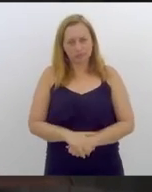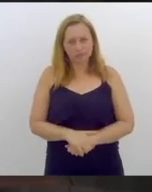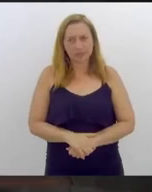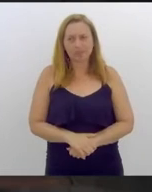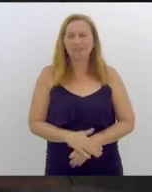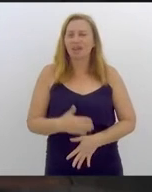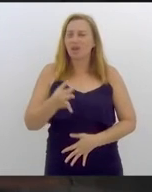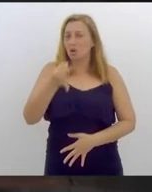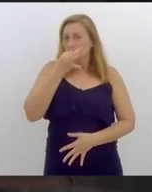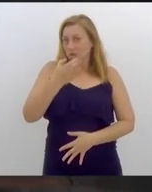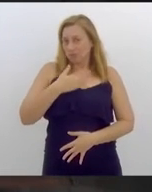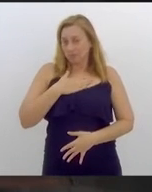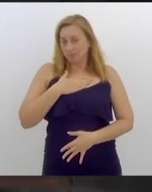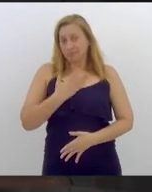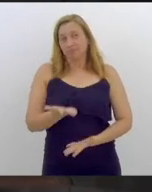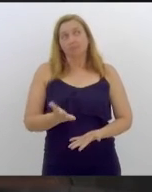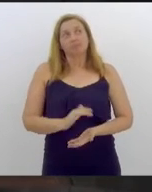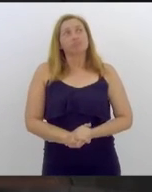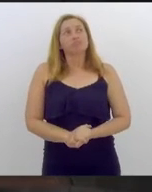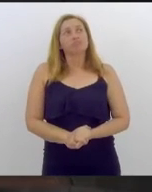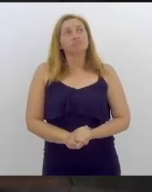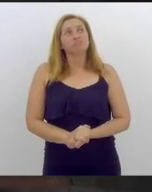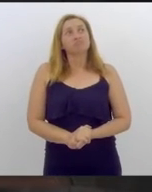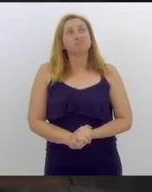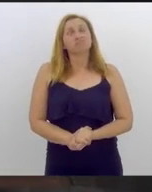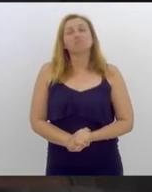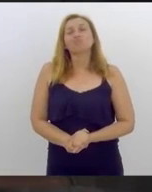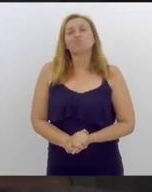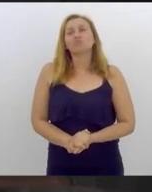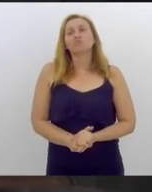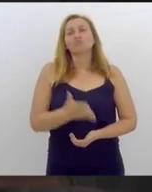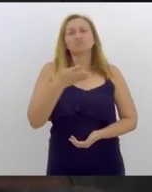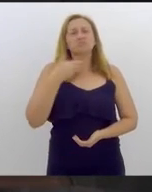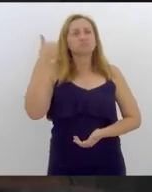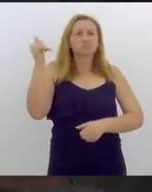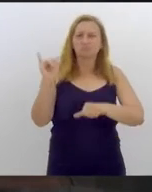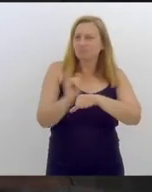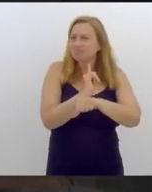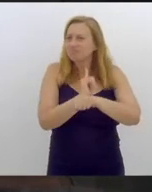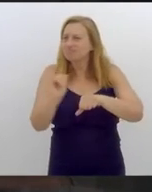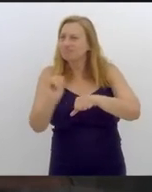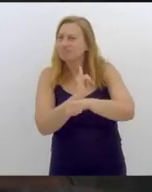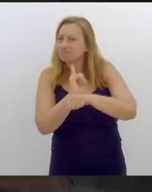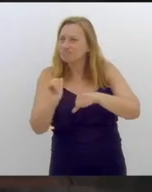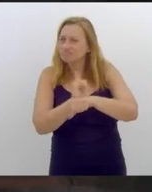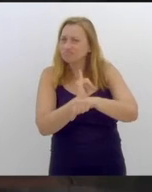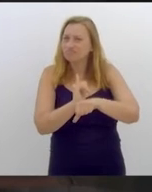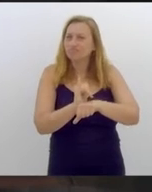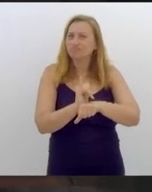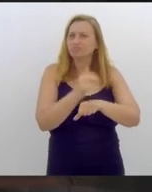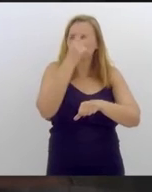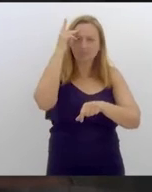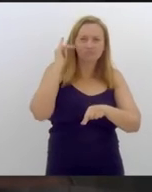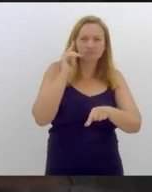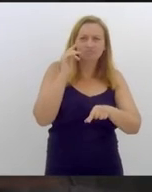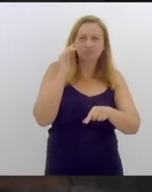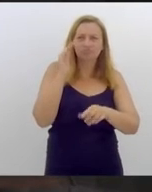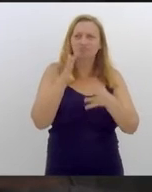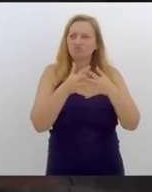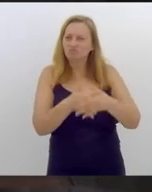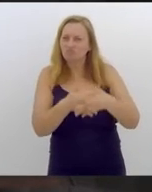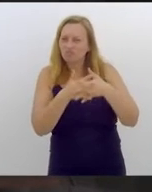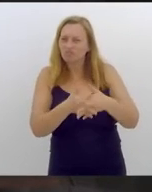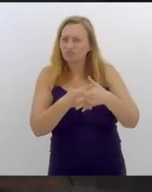Na minha opinião a melhor estratégia para indecisos indecisas